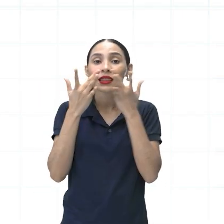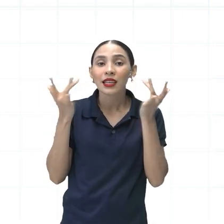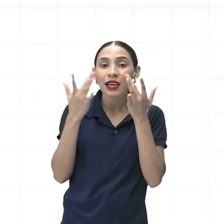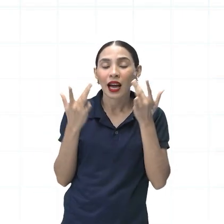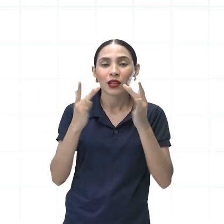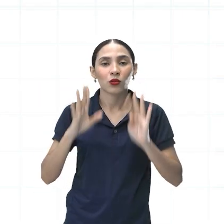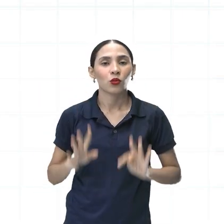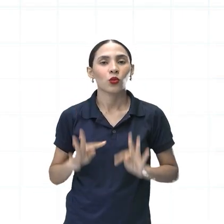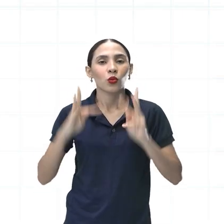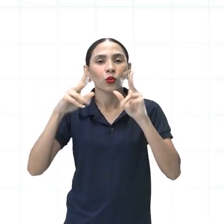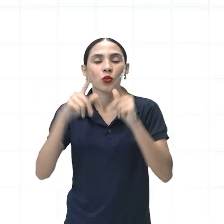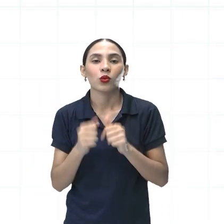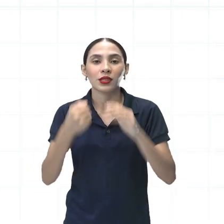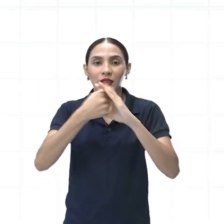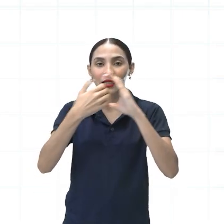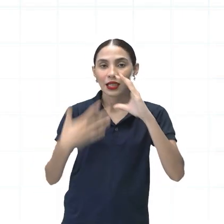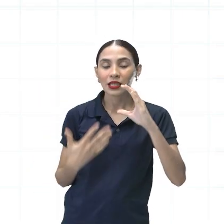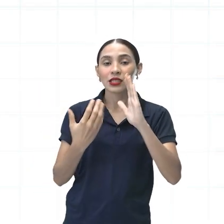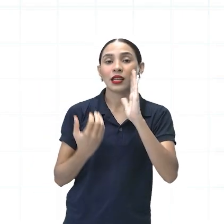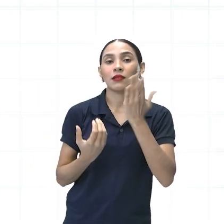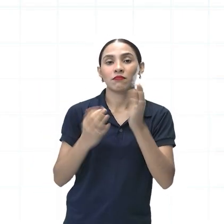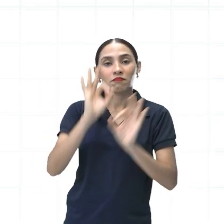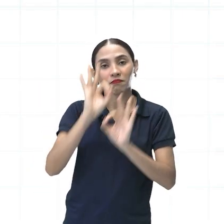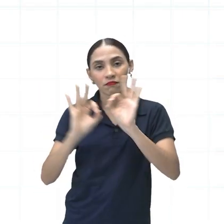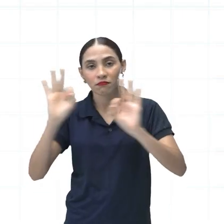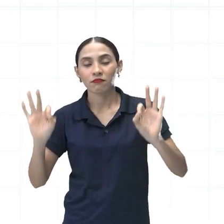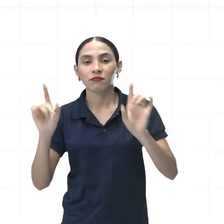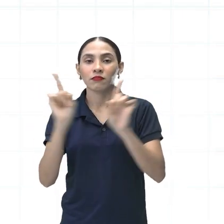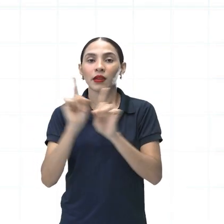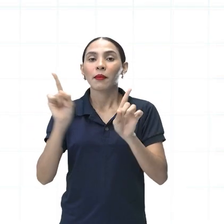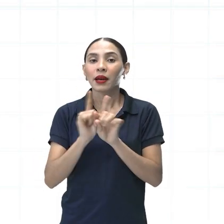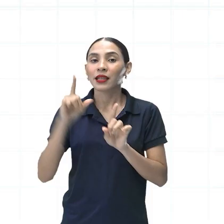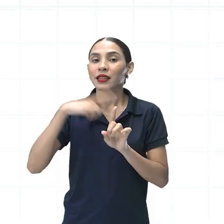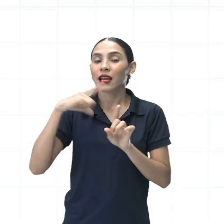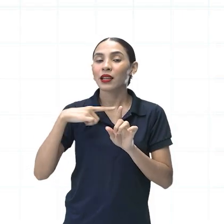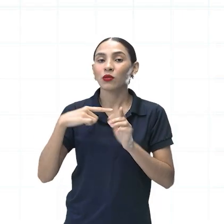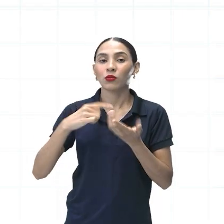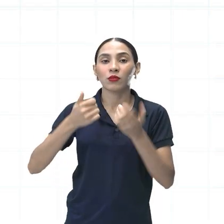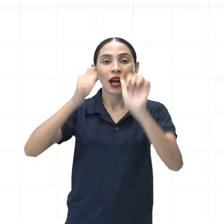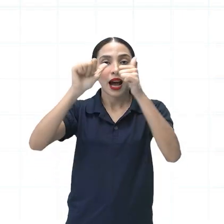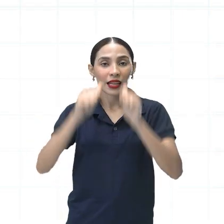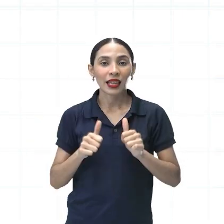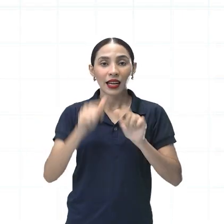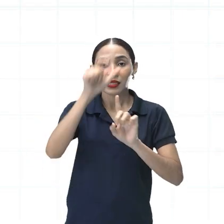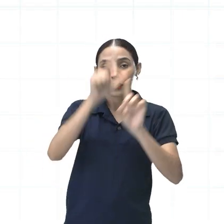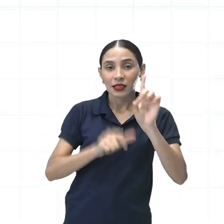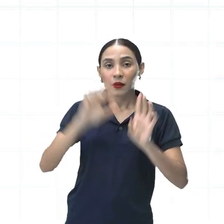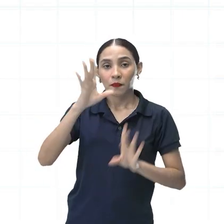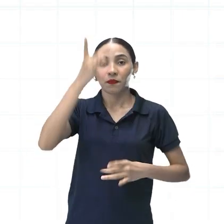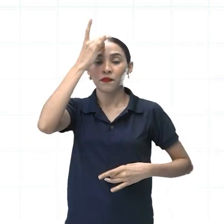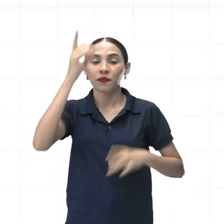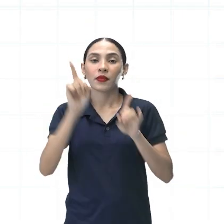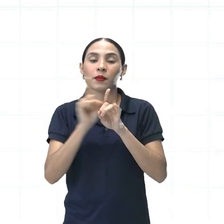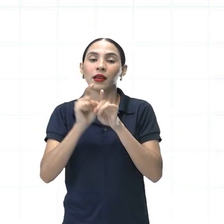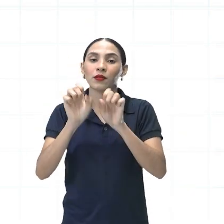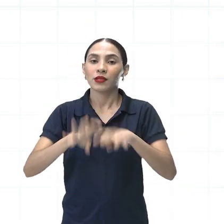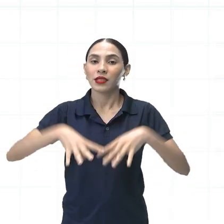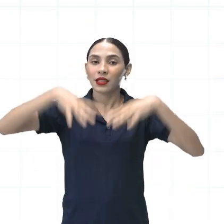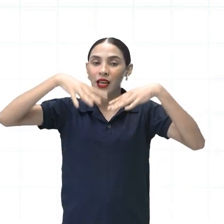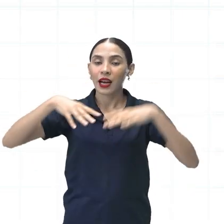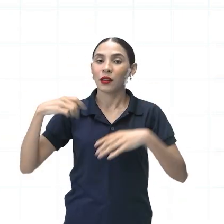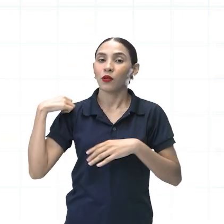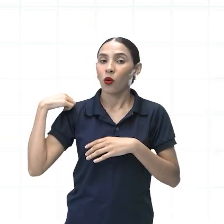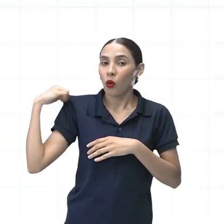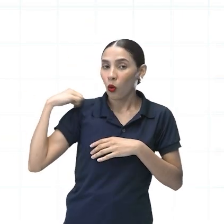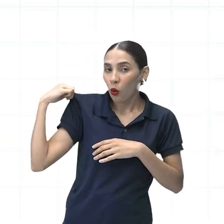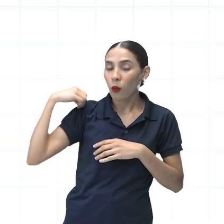coordena todos os aspectos da produção, incluindo interpretação dos atores, o cenário,